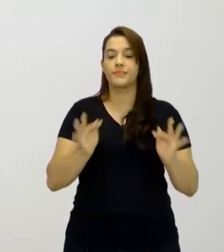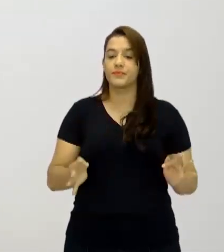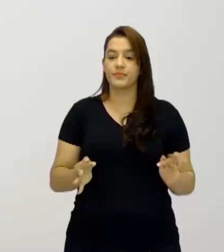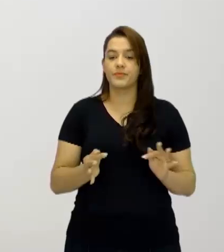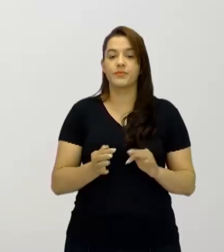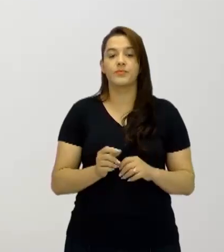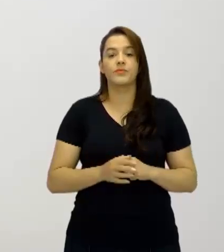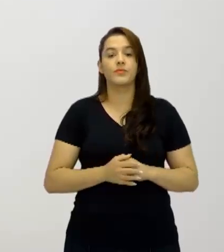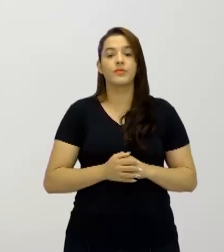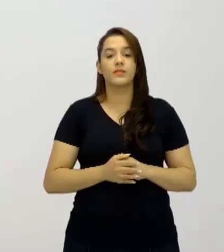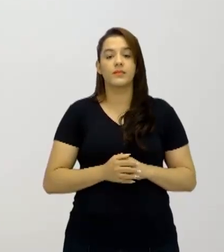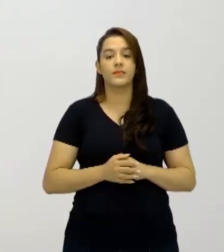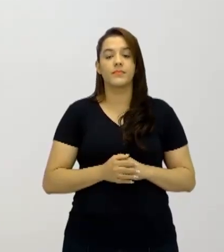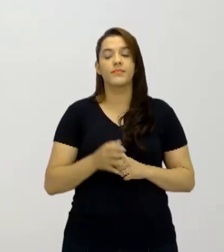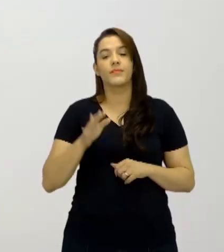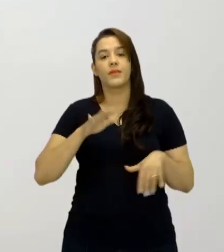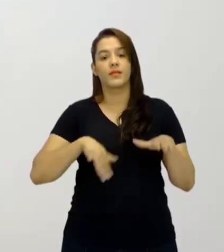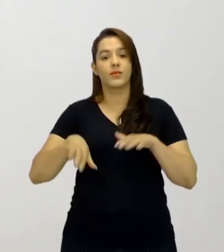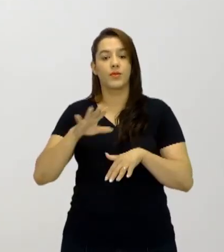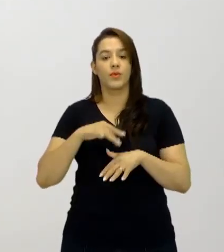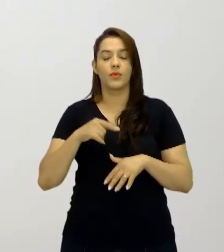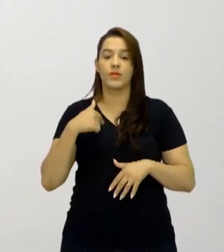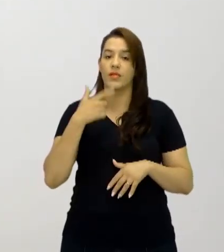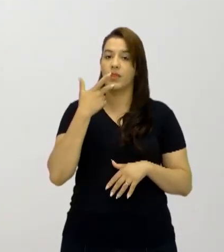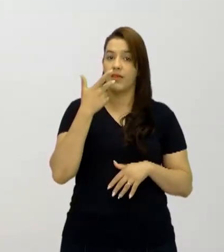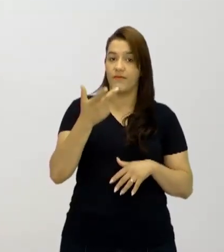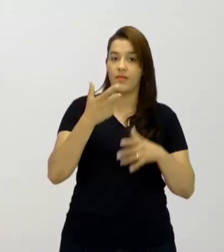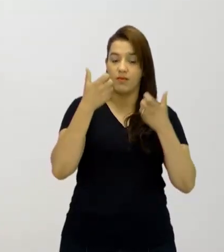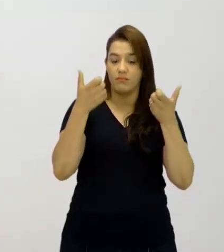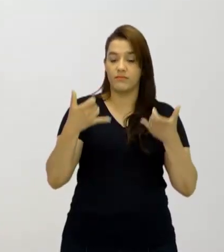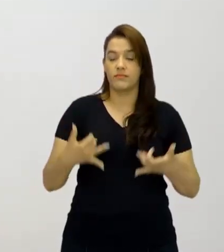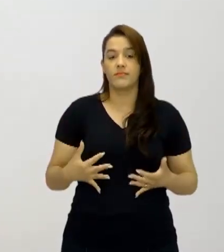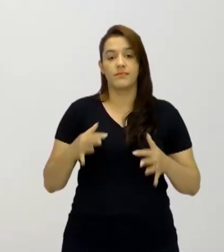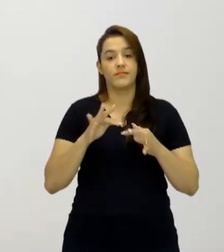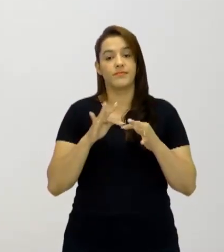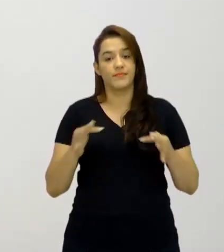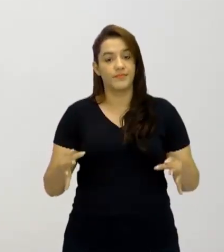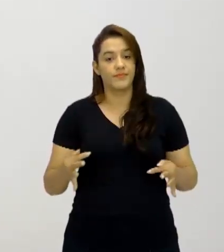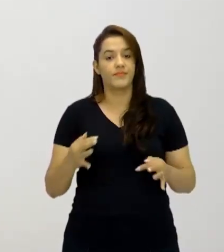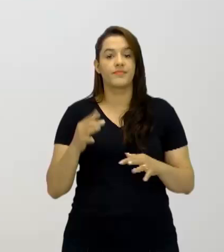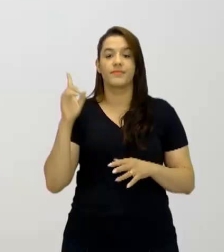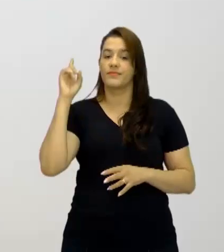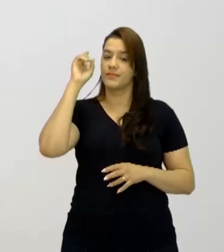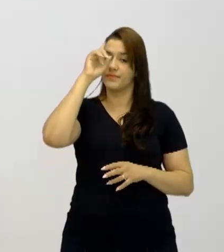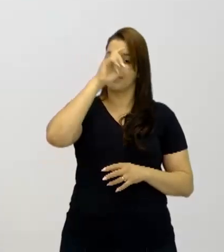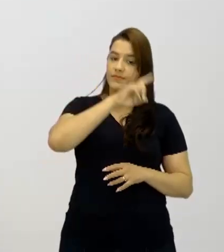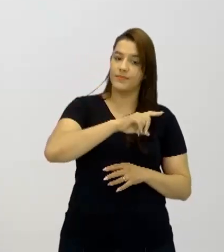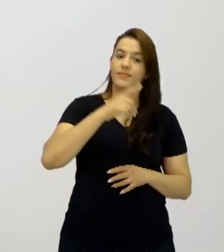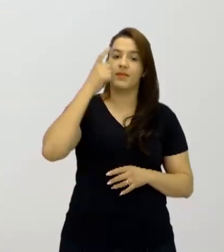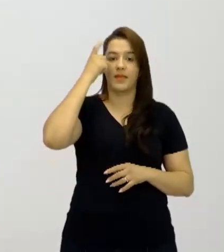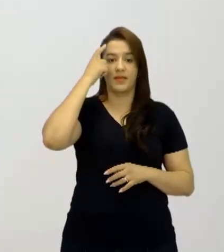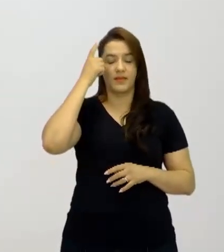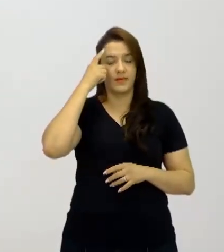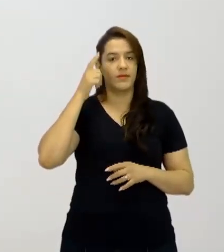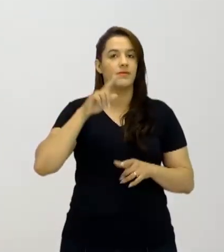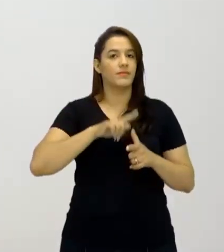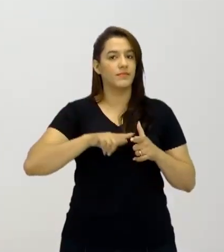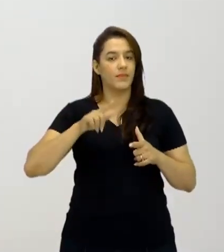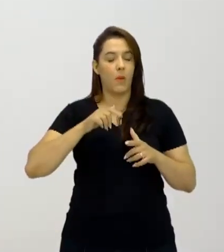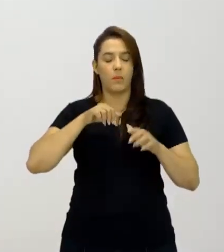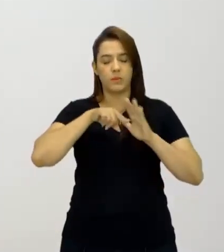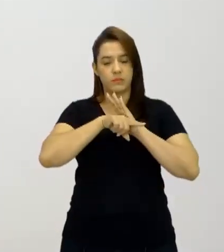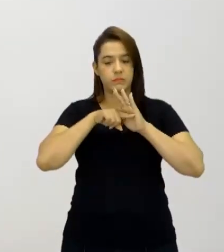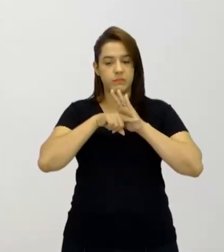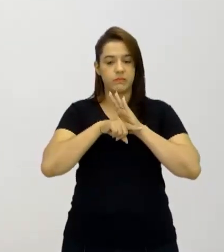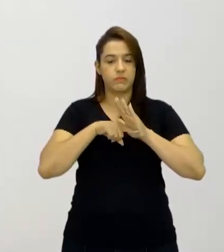é simples assim, até a gente chegar na simplificação, né, Joel? É um trampo para a cabeça, como diz o outro, como